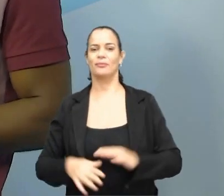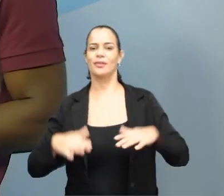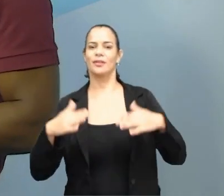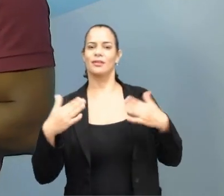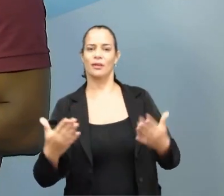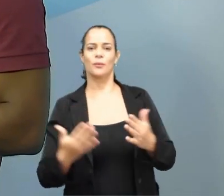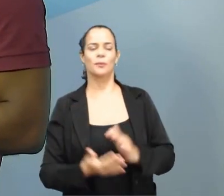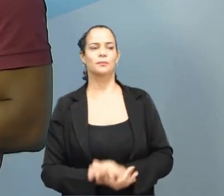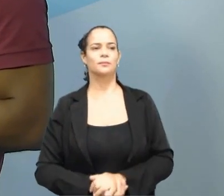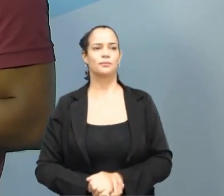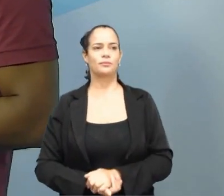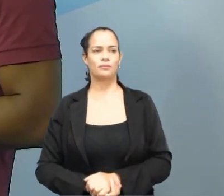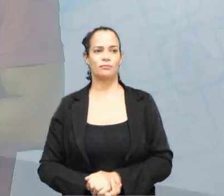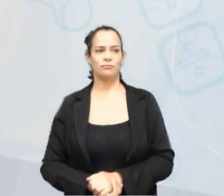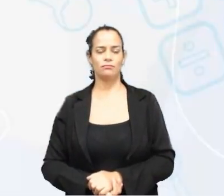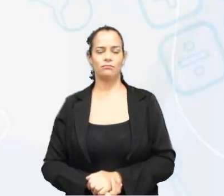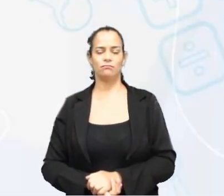hoje.